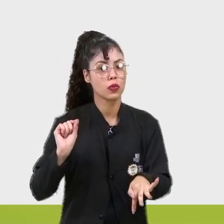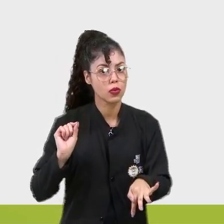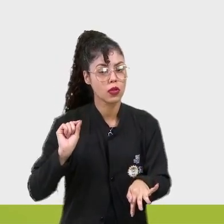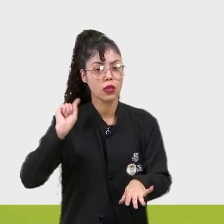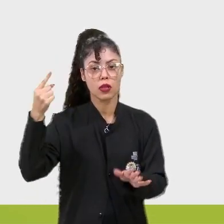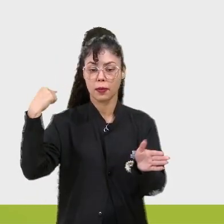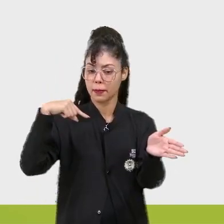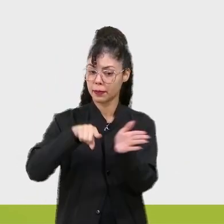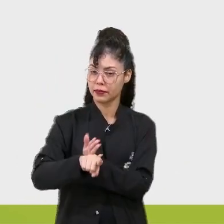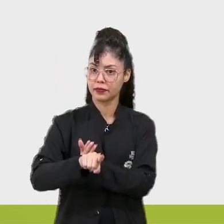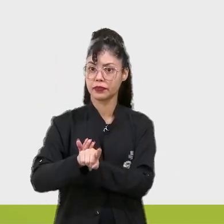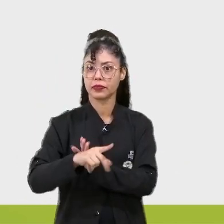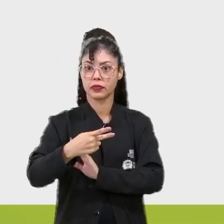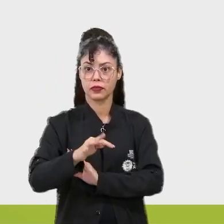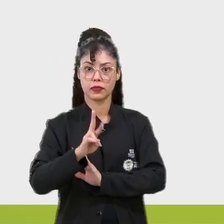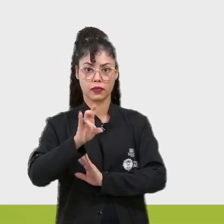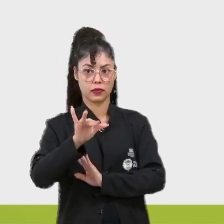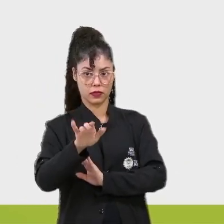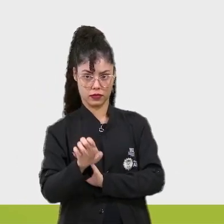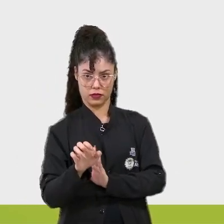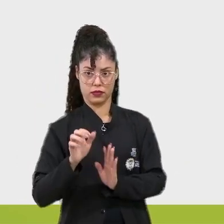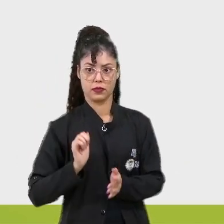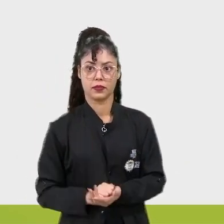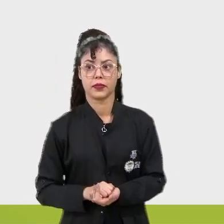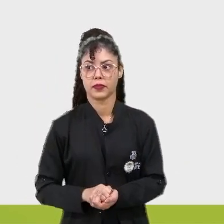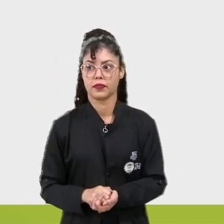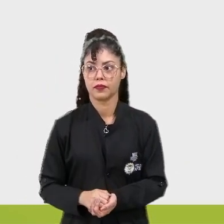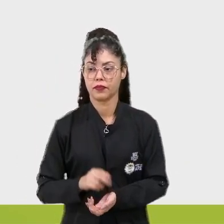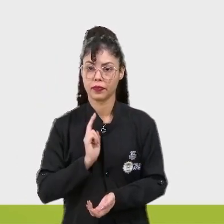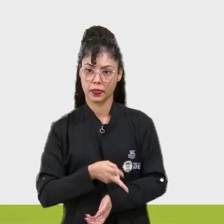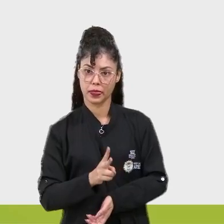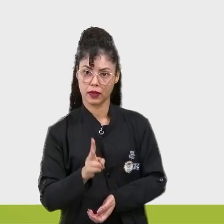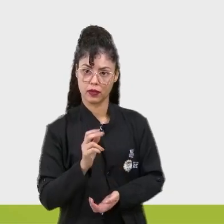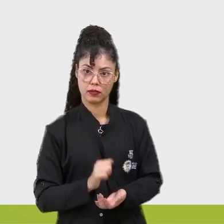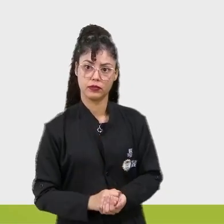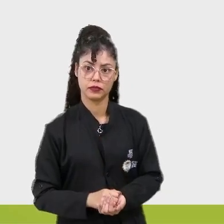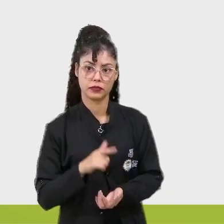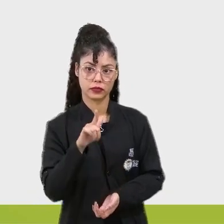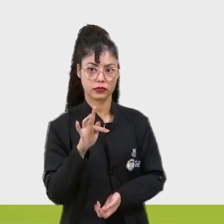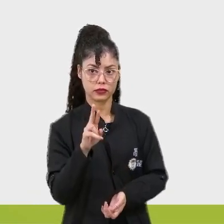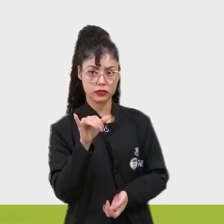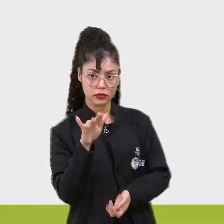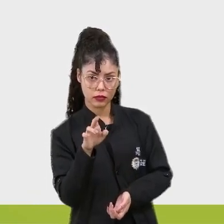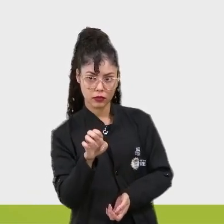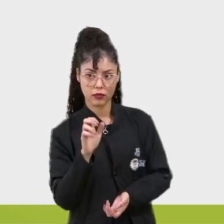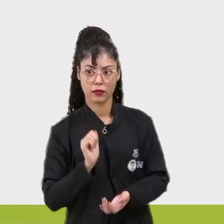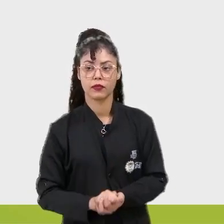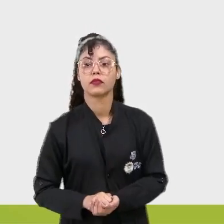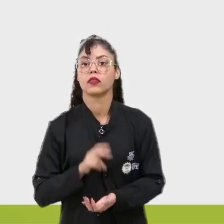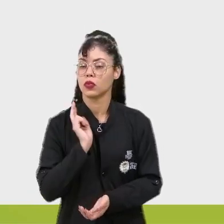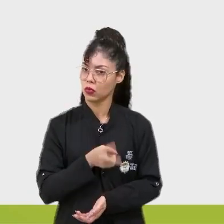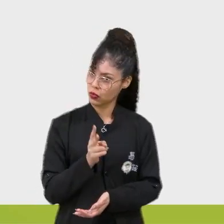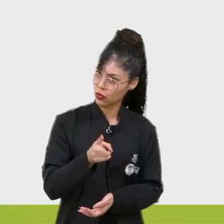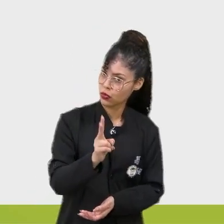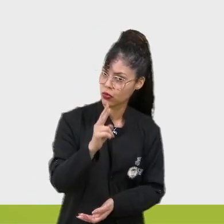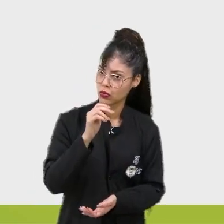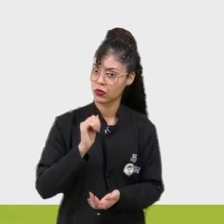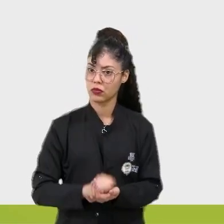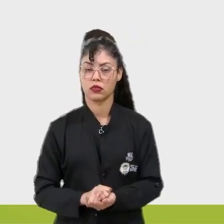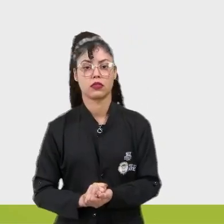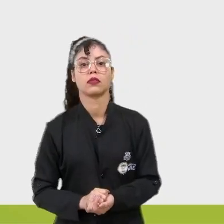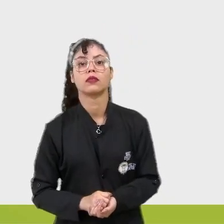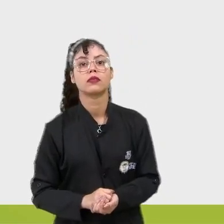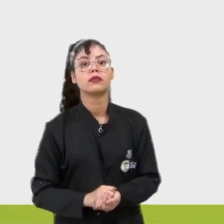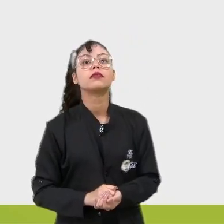a questão do pertinente, né? De ser pertinente, na verdade, ser legitimado, ser pertinente